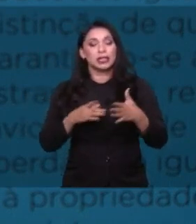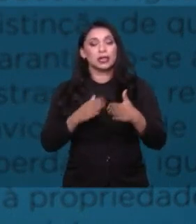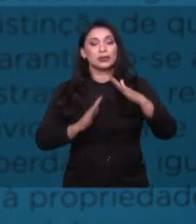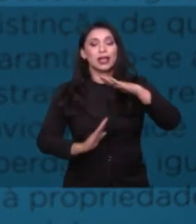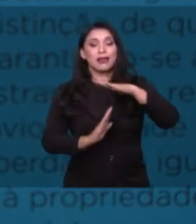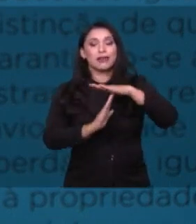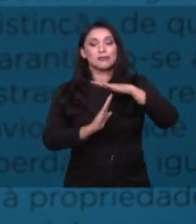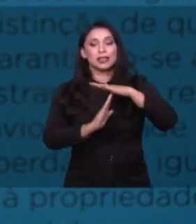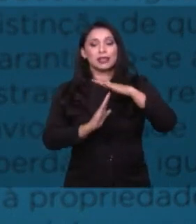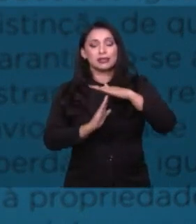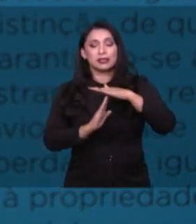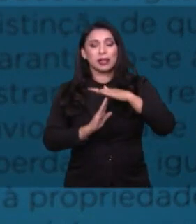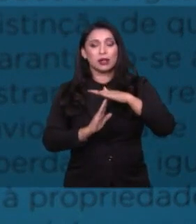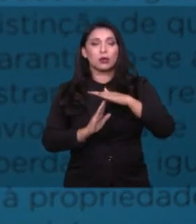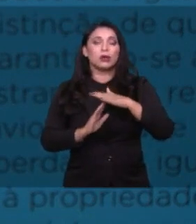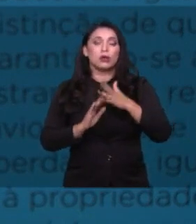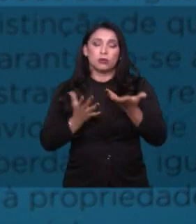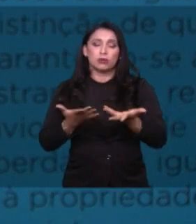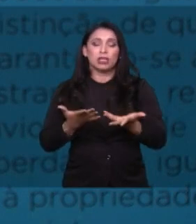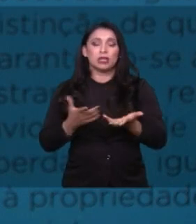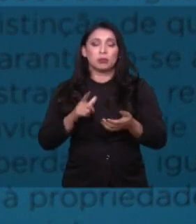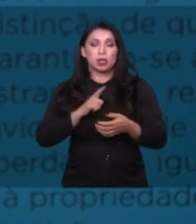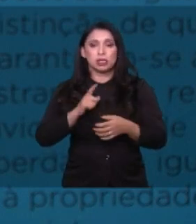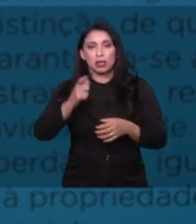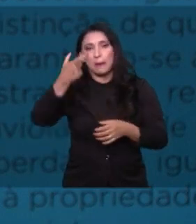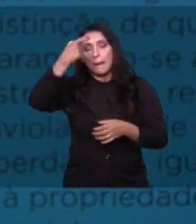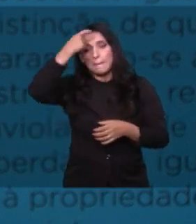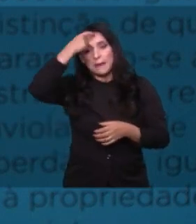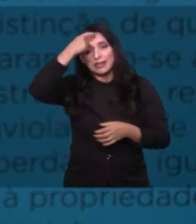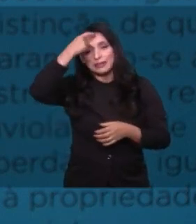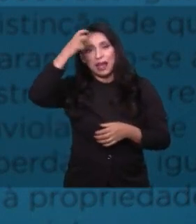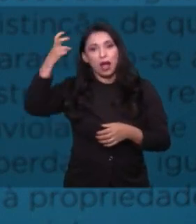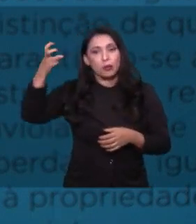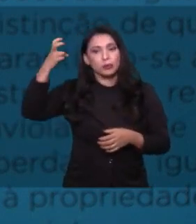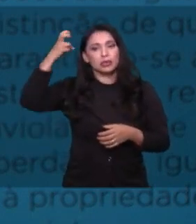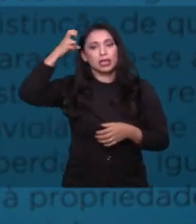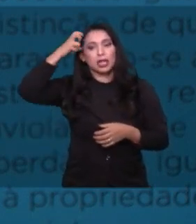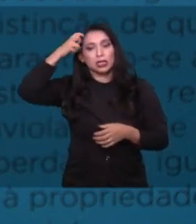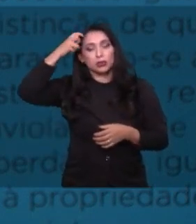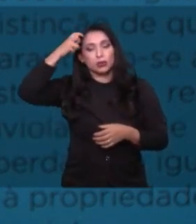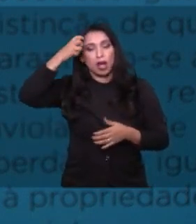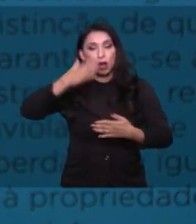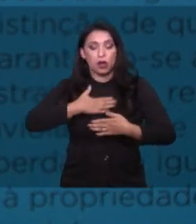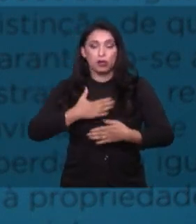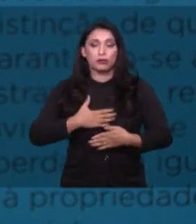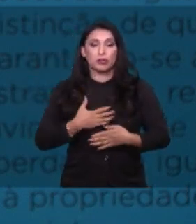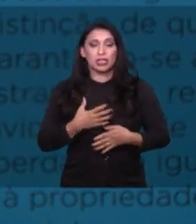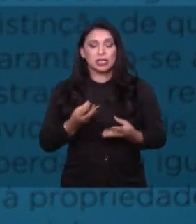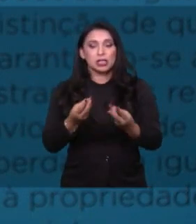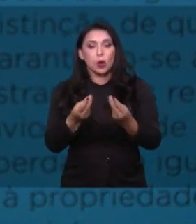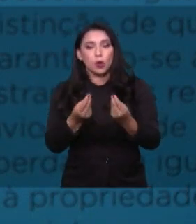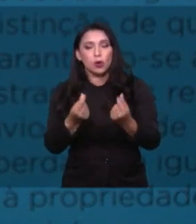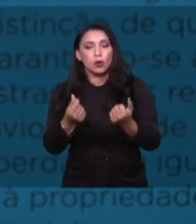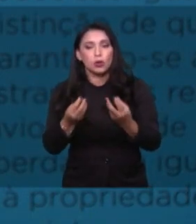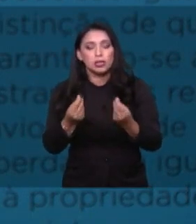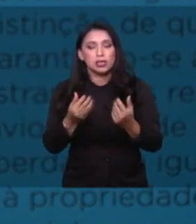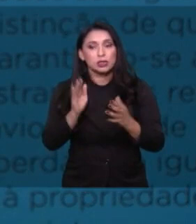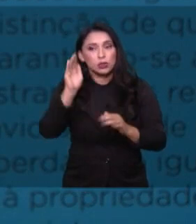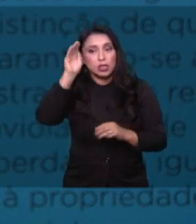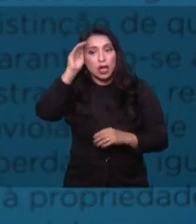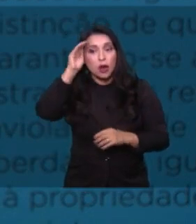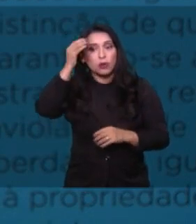limitação de longo prazo, que pode ser mental, intelectual, física ou sensorial, que é o caso do